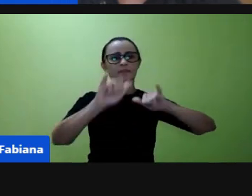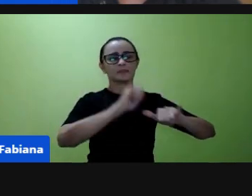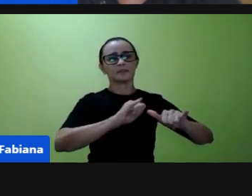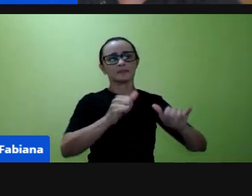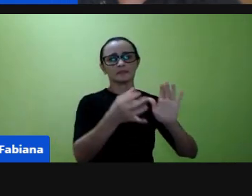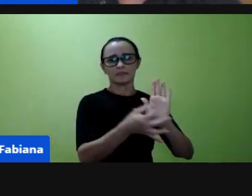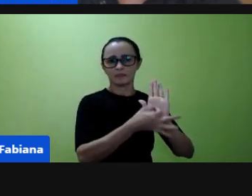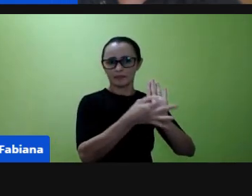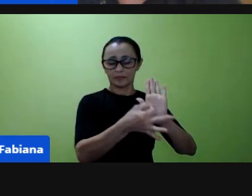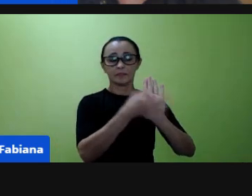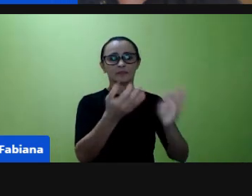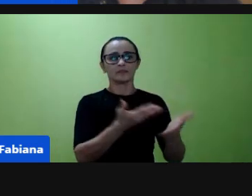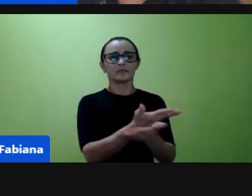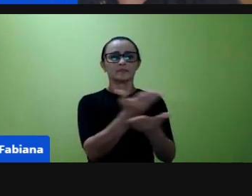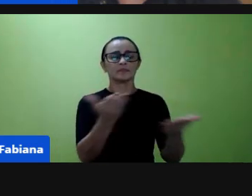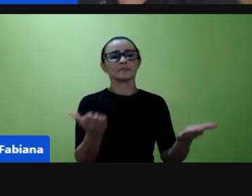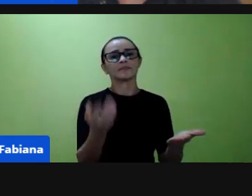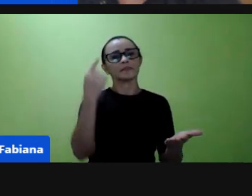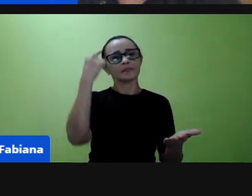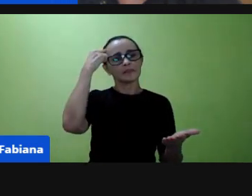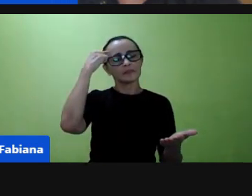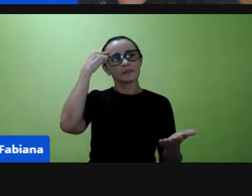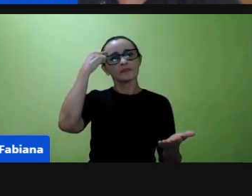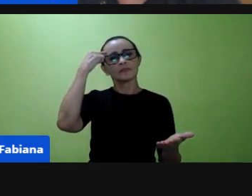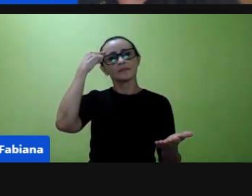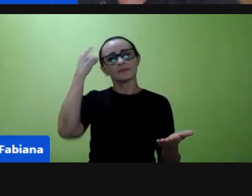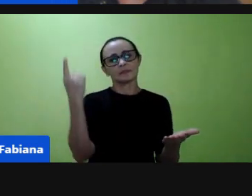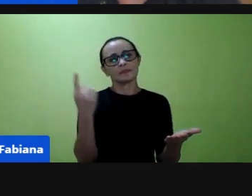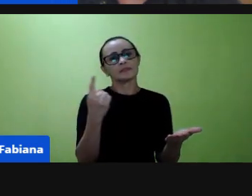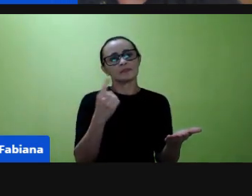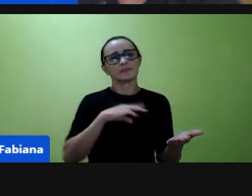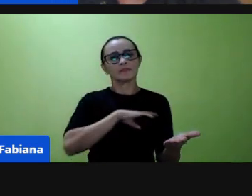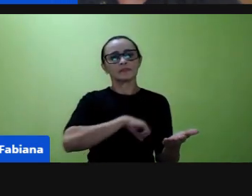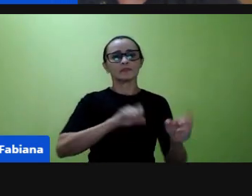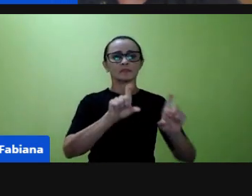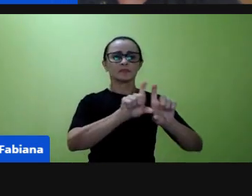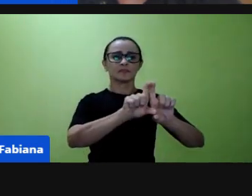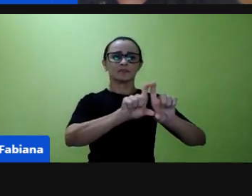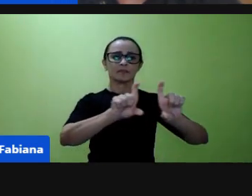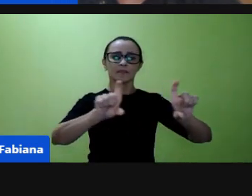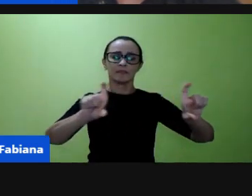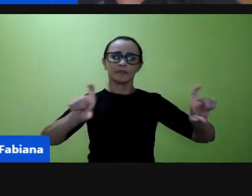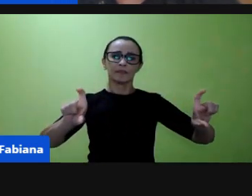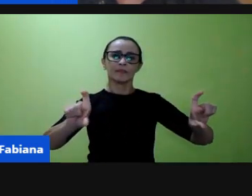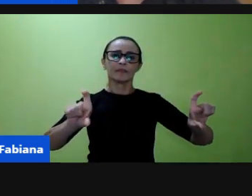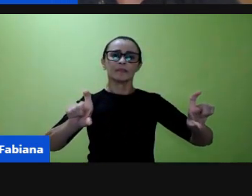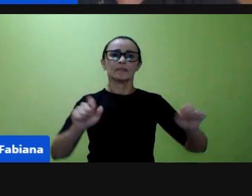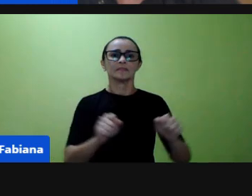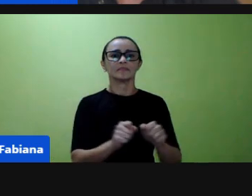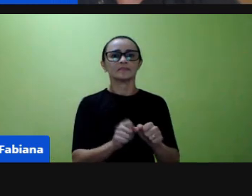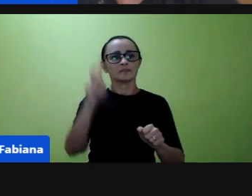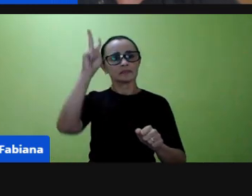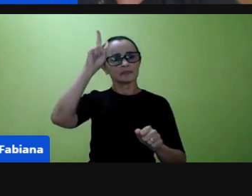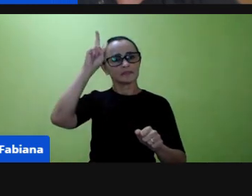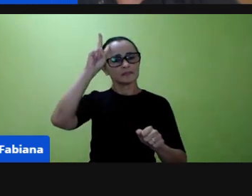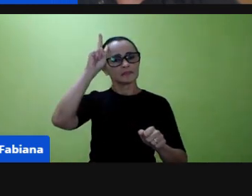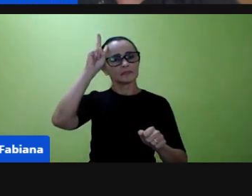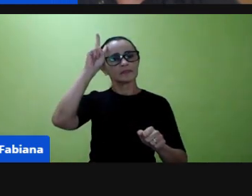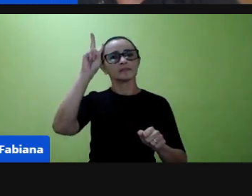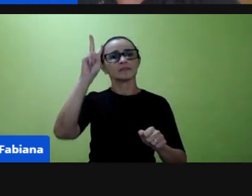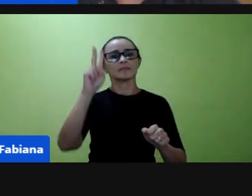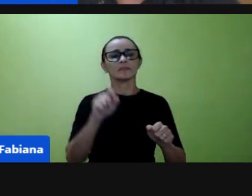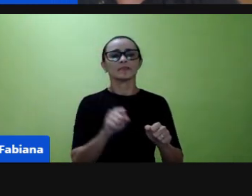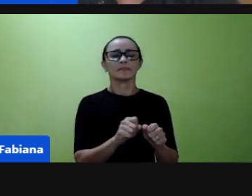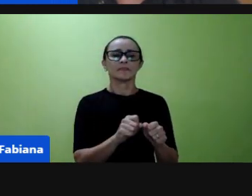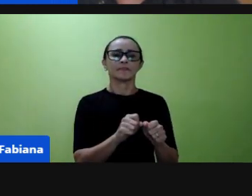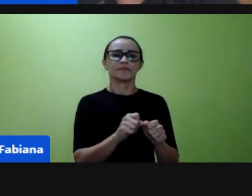que eu penso muito gosto muito, inclusive, de uma frase que é clássica da história, que é a frase do Mark Bloch, que diz